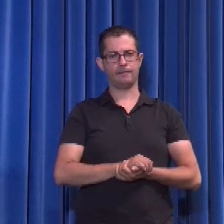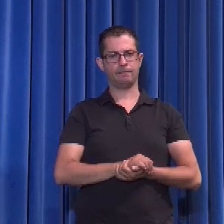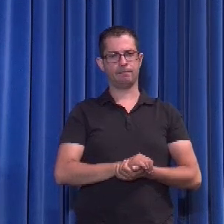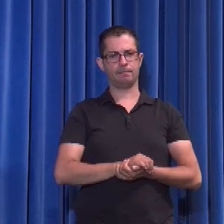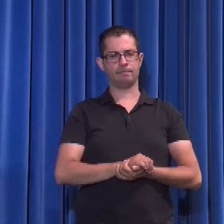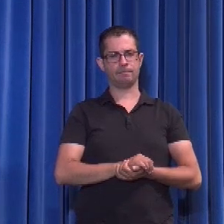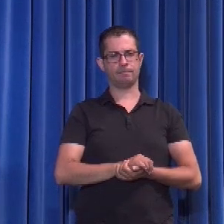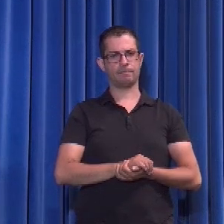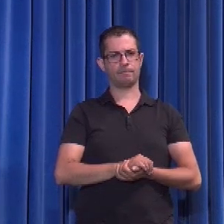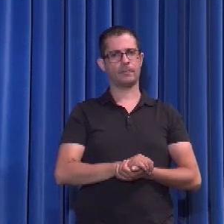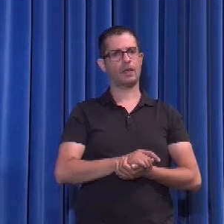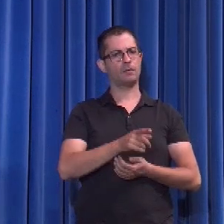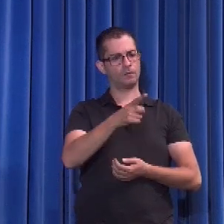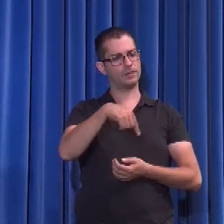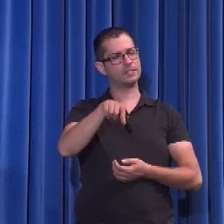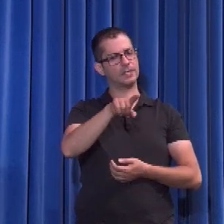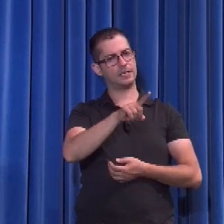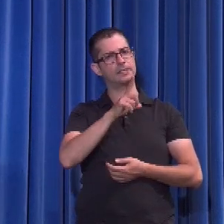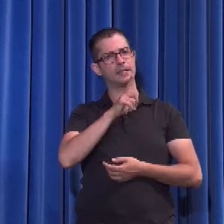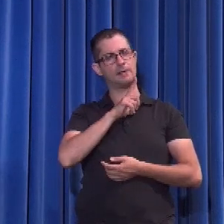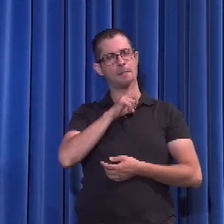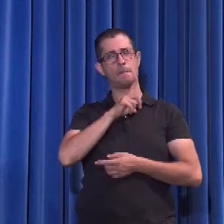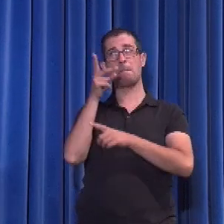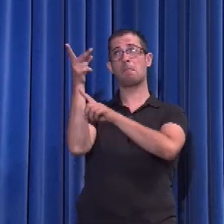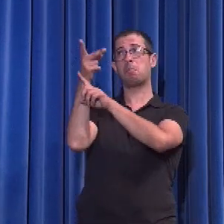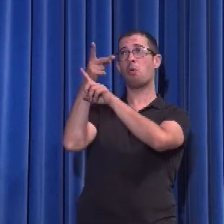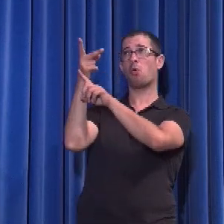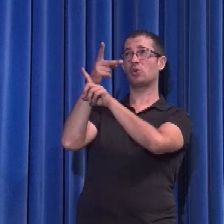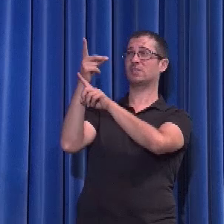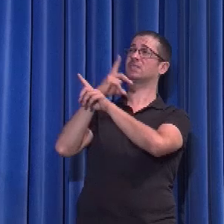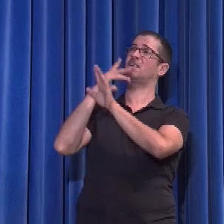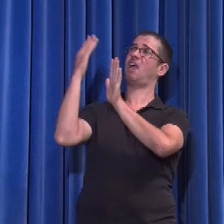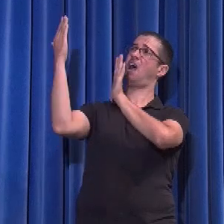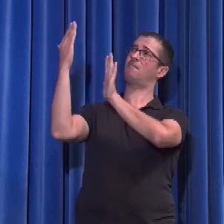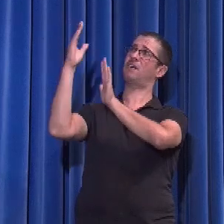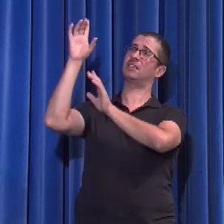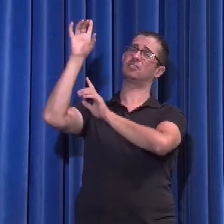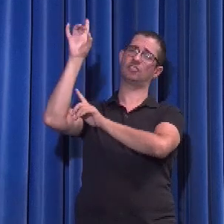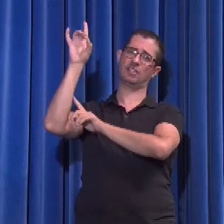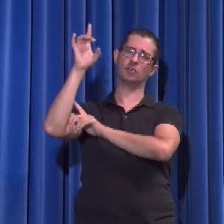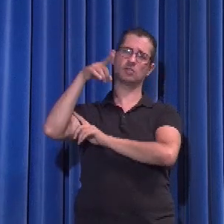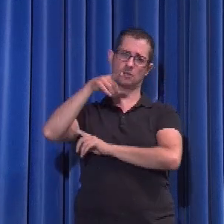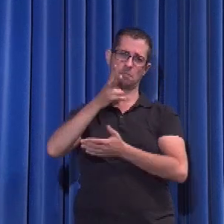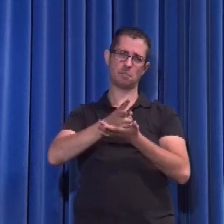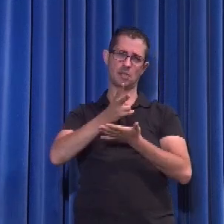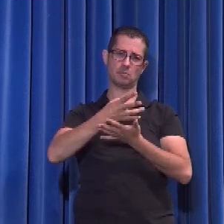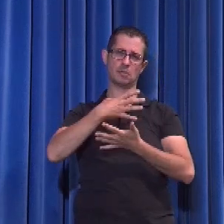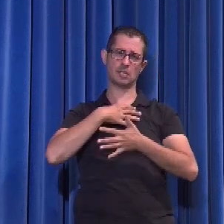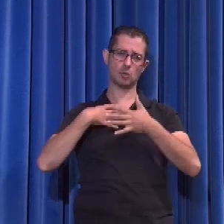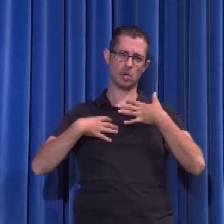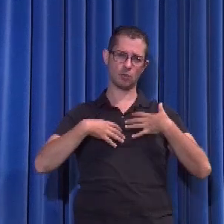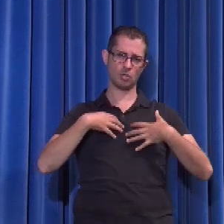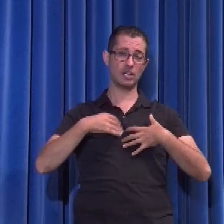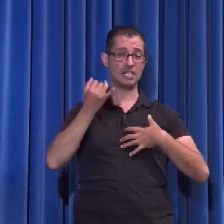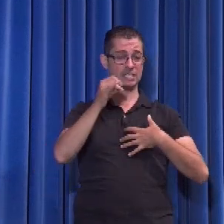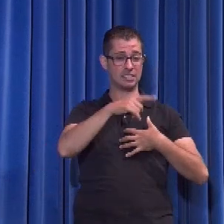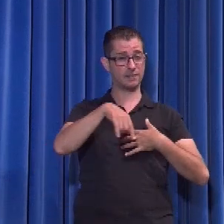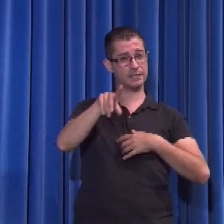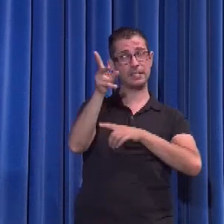culpados e busque a minha face, estando eles angustiados. Cedo me